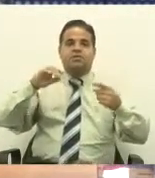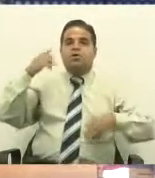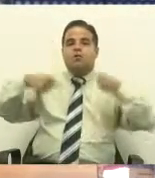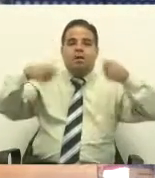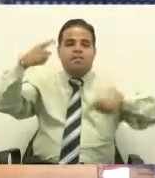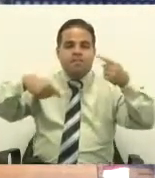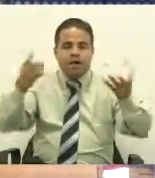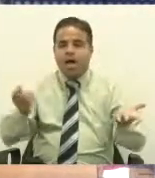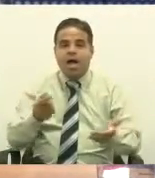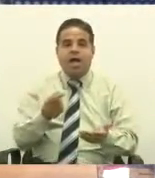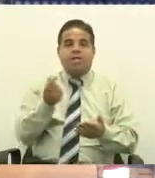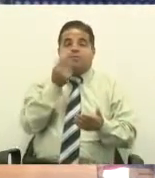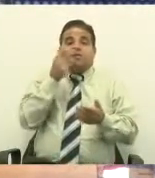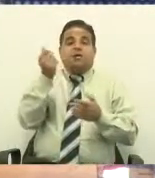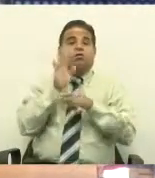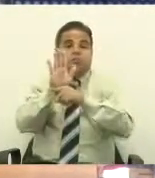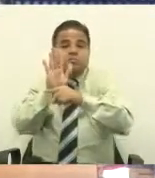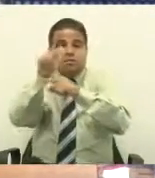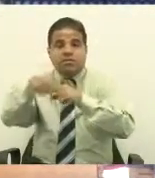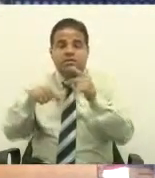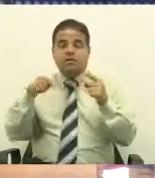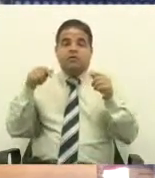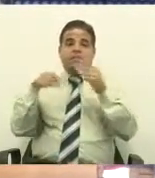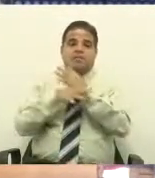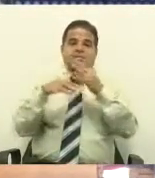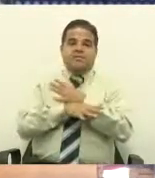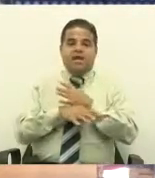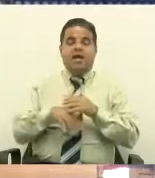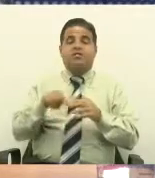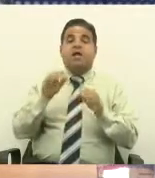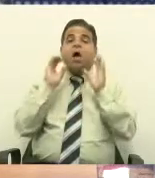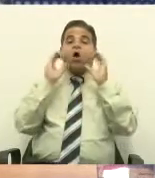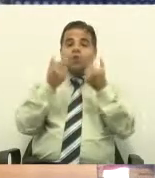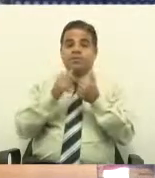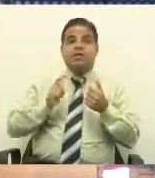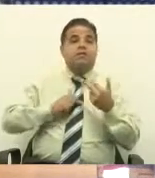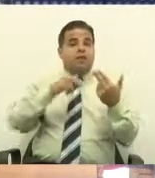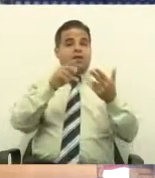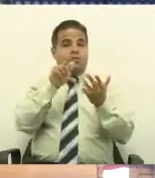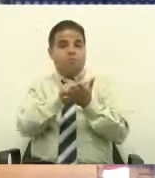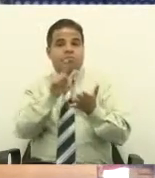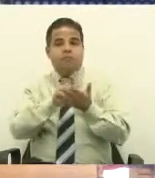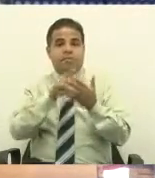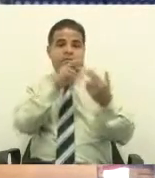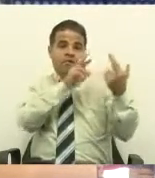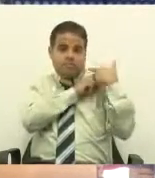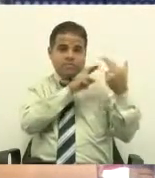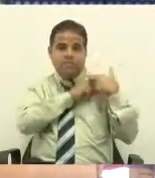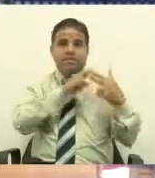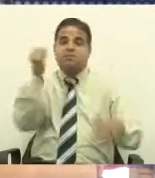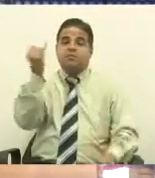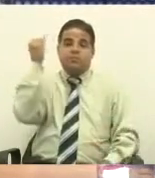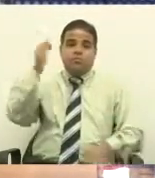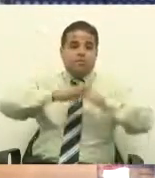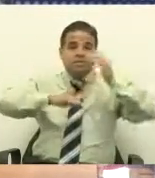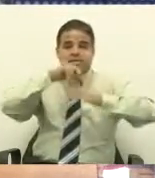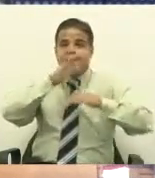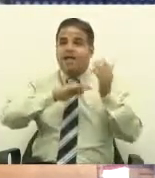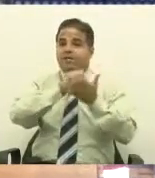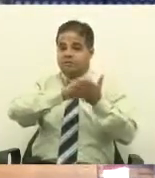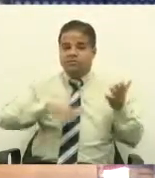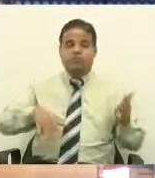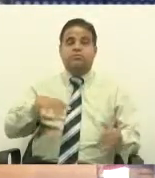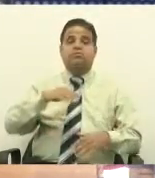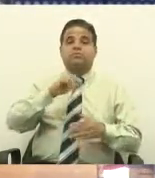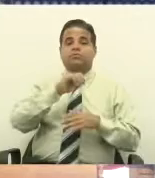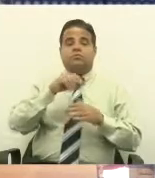de contribuição para a nossa cidade. A comissão ela tem um papel deliberativo nas ações.